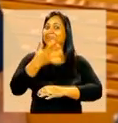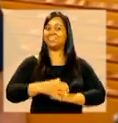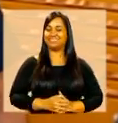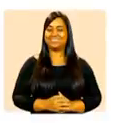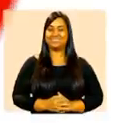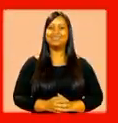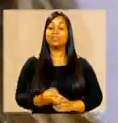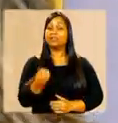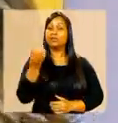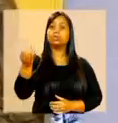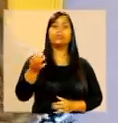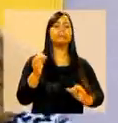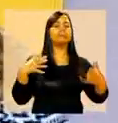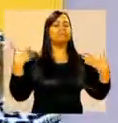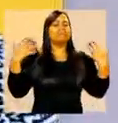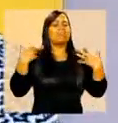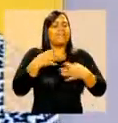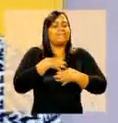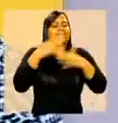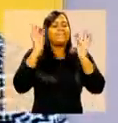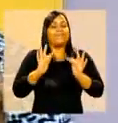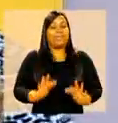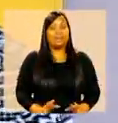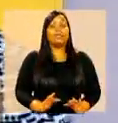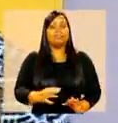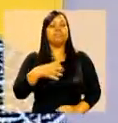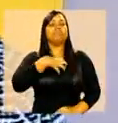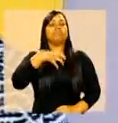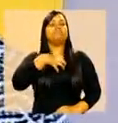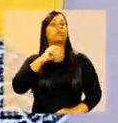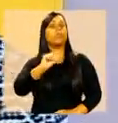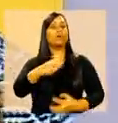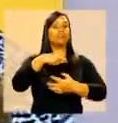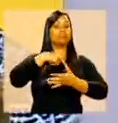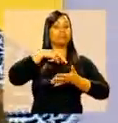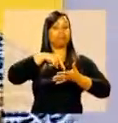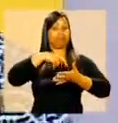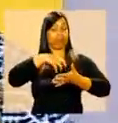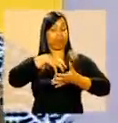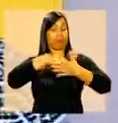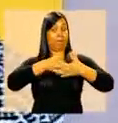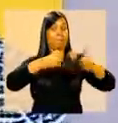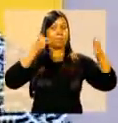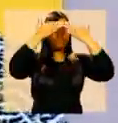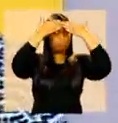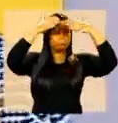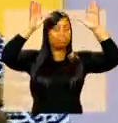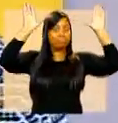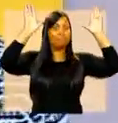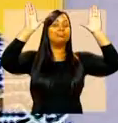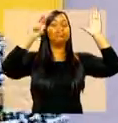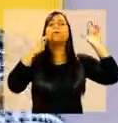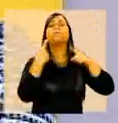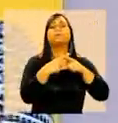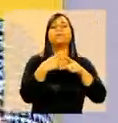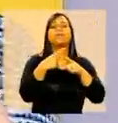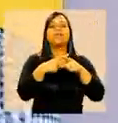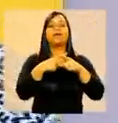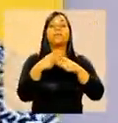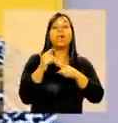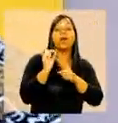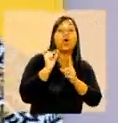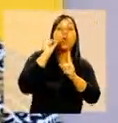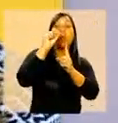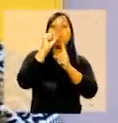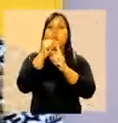boa viagem. Viajar é um grande prazer, né, que traz ressignificação, deixa a gente mais aberta, a cabeça mais aberta para